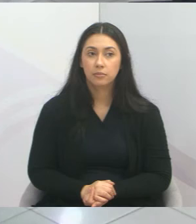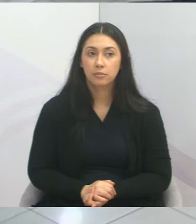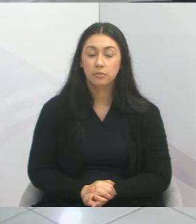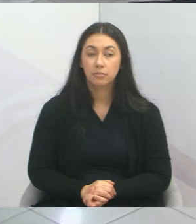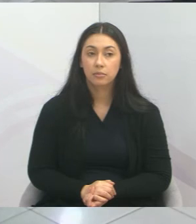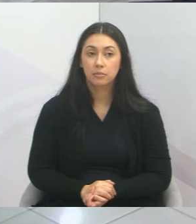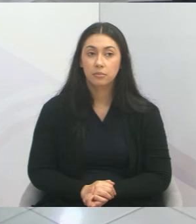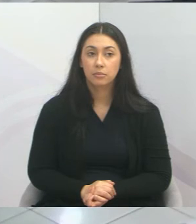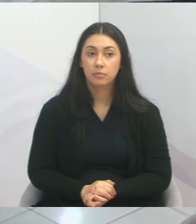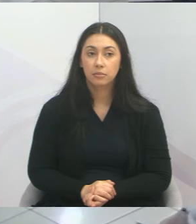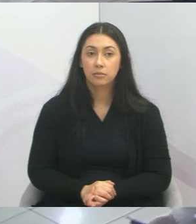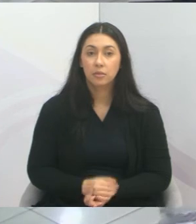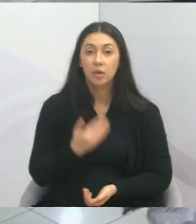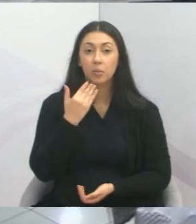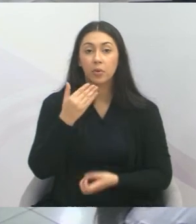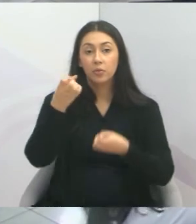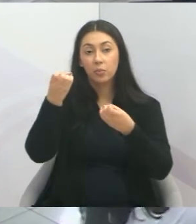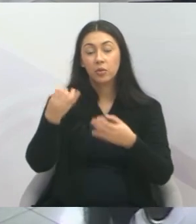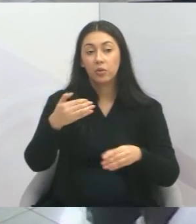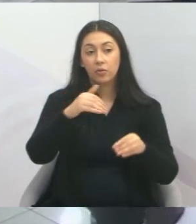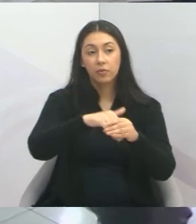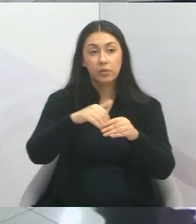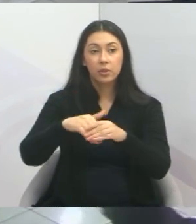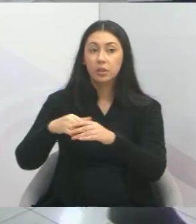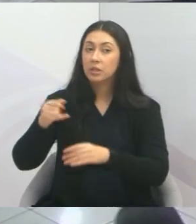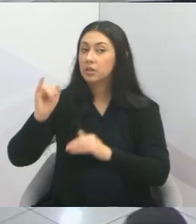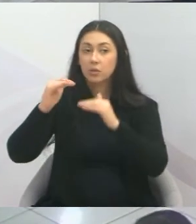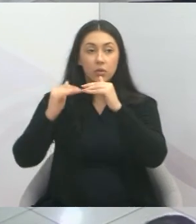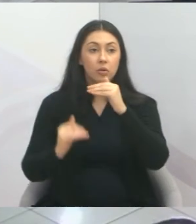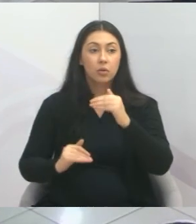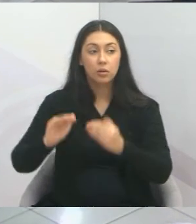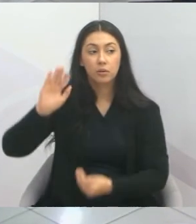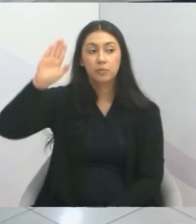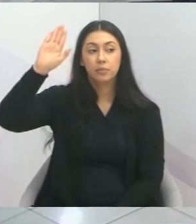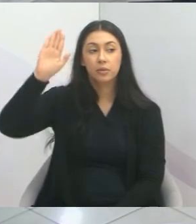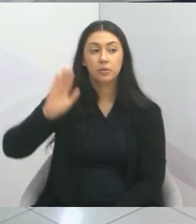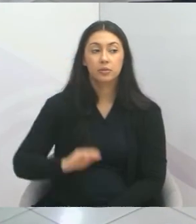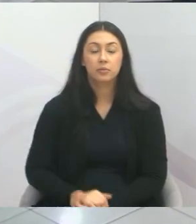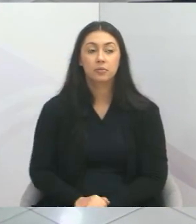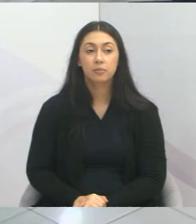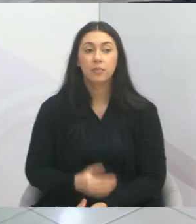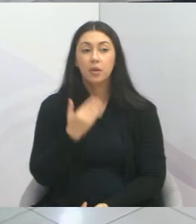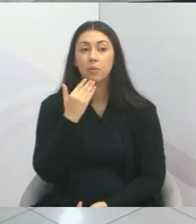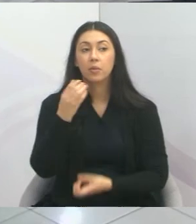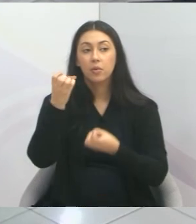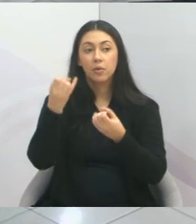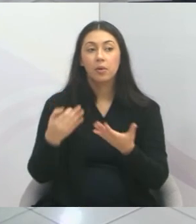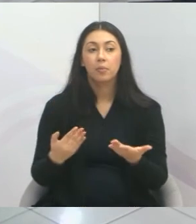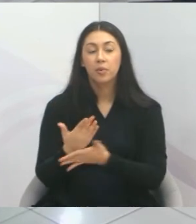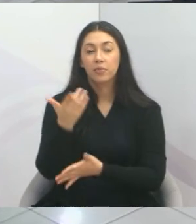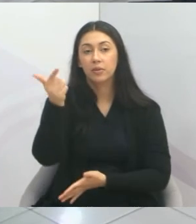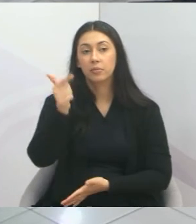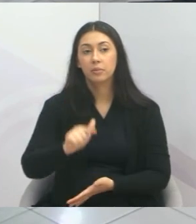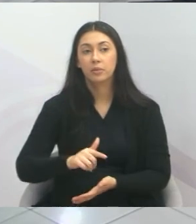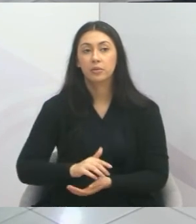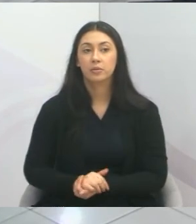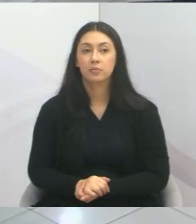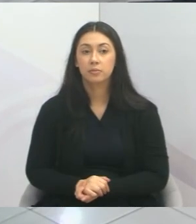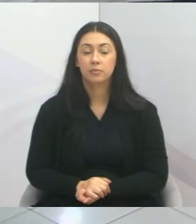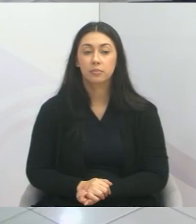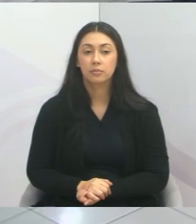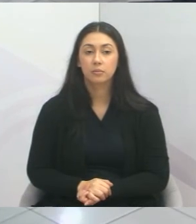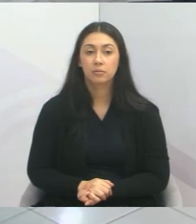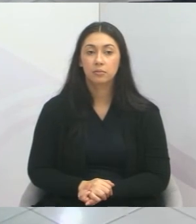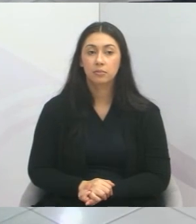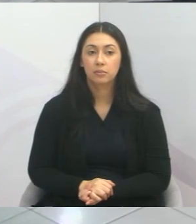G1 o pedido informação está em votação nos contrário por favor se manifesta levantando os braços pedindo informação aprovado o próximo pedido de